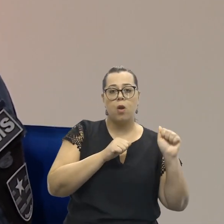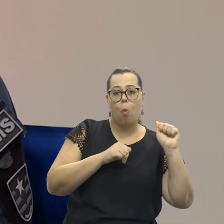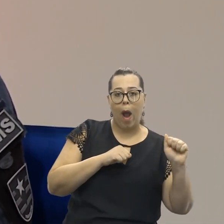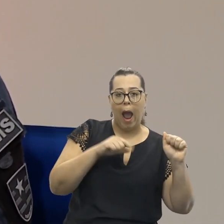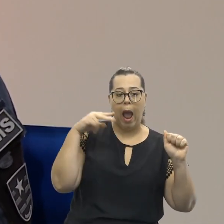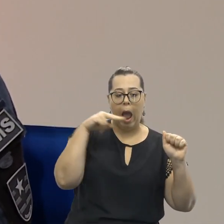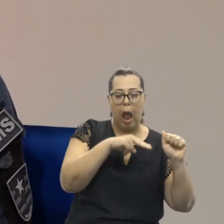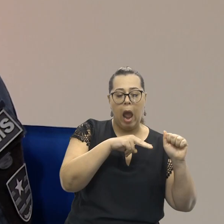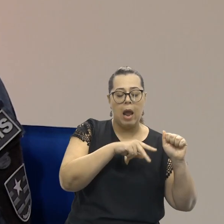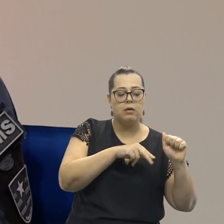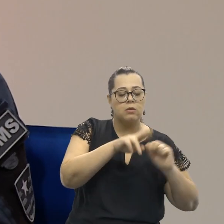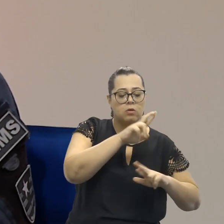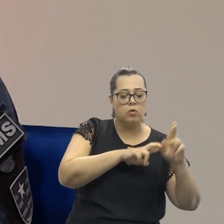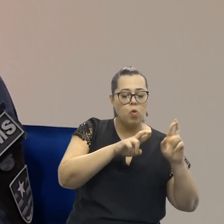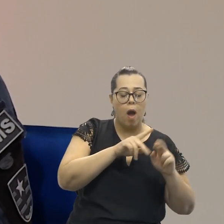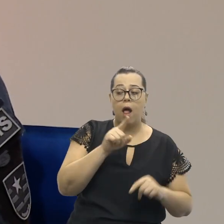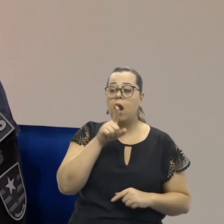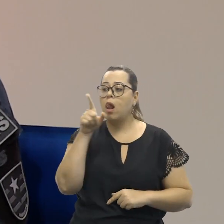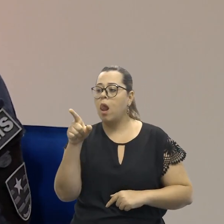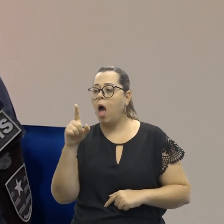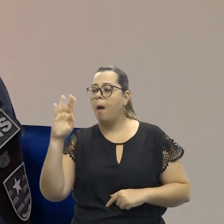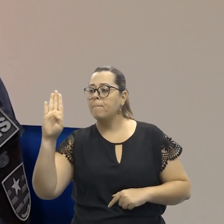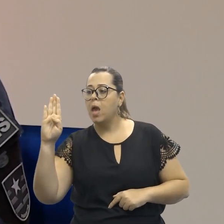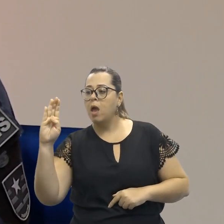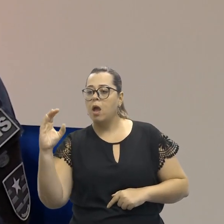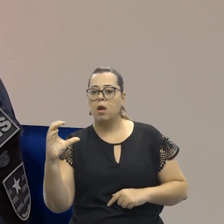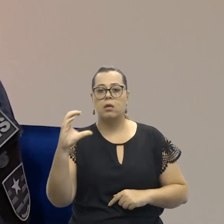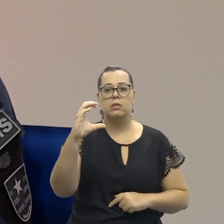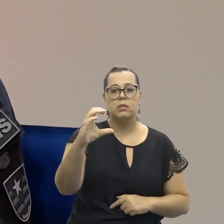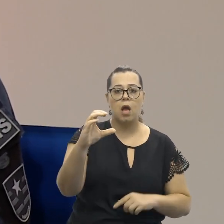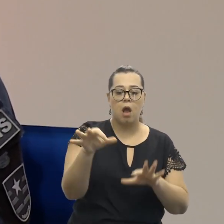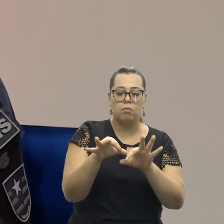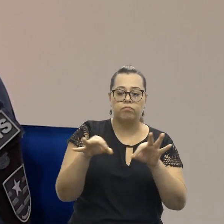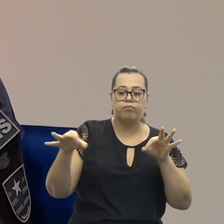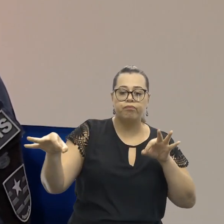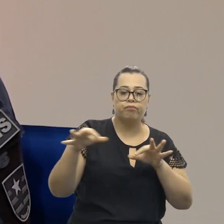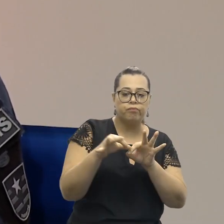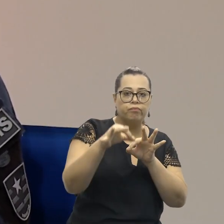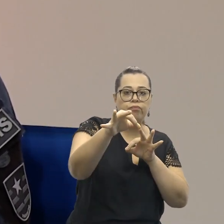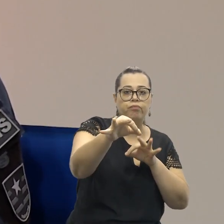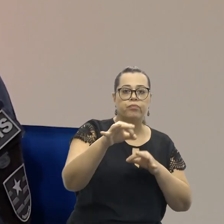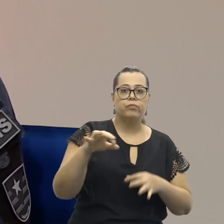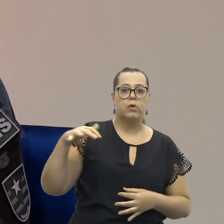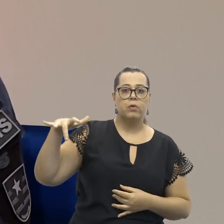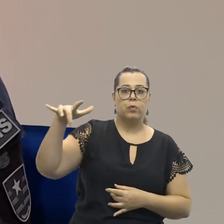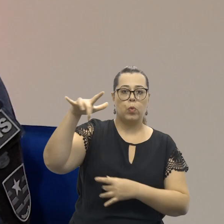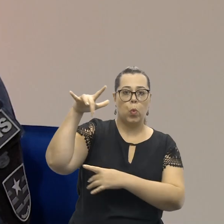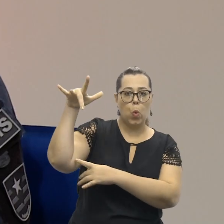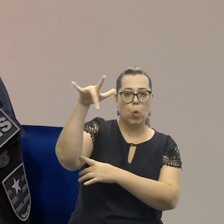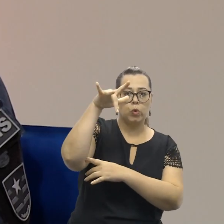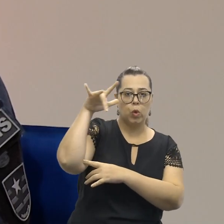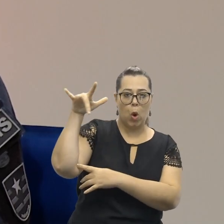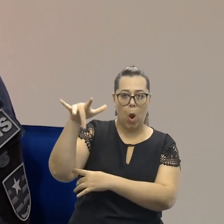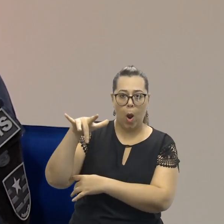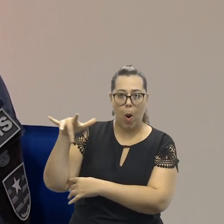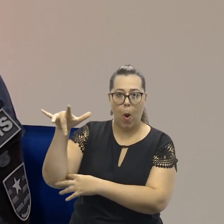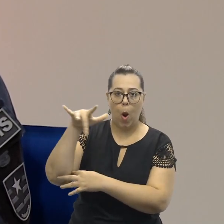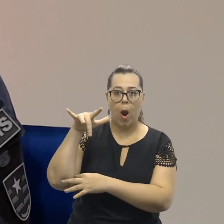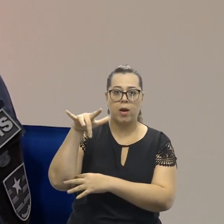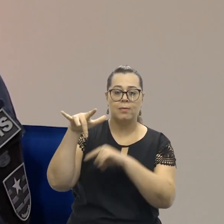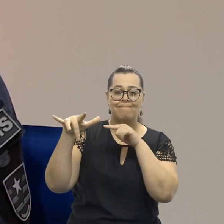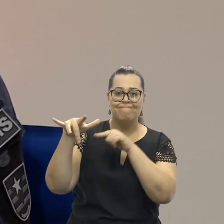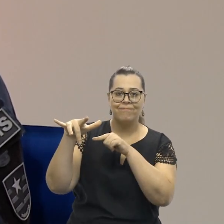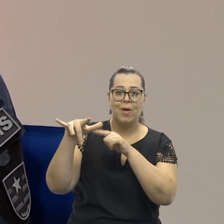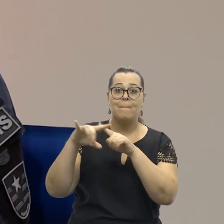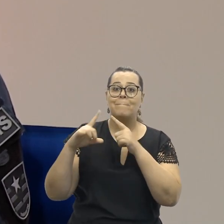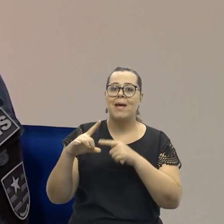A, fazendo a fiscalização do cruzamento B, C, D, devido ao alcance do instrumento. Mas é sempre importante lembrar que o drone, ele não